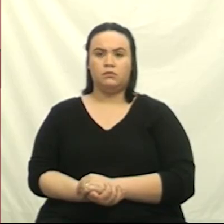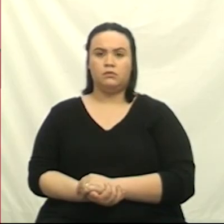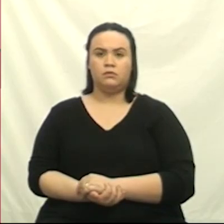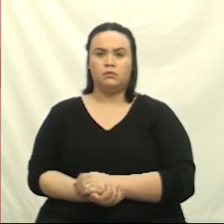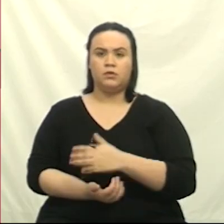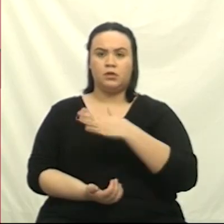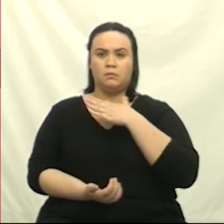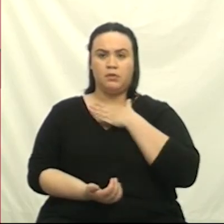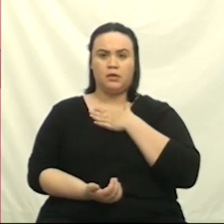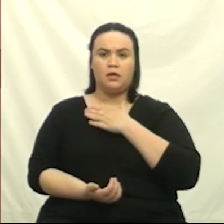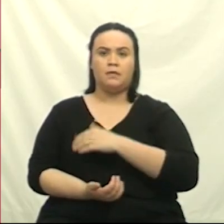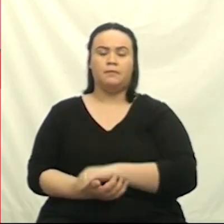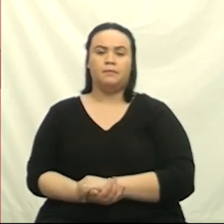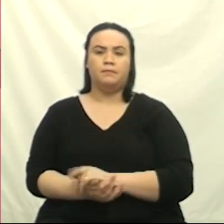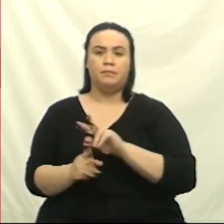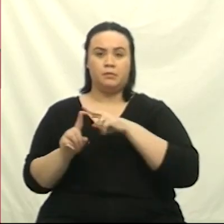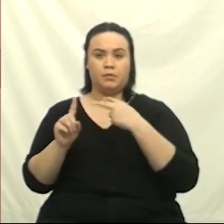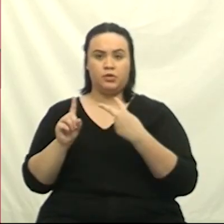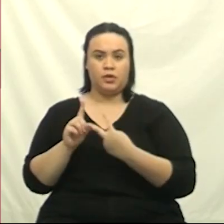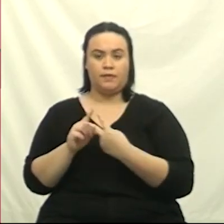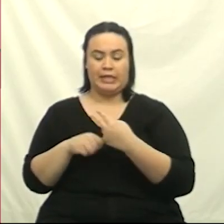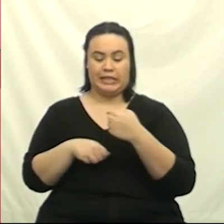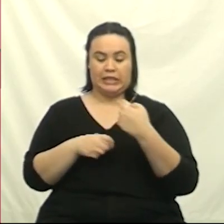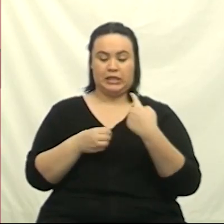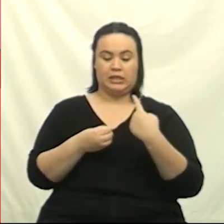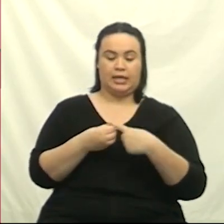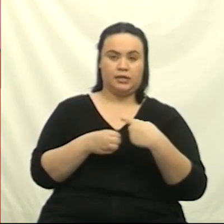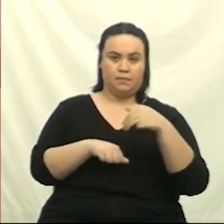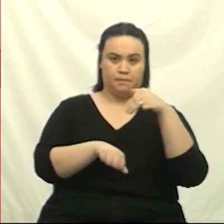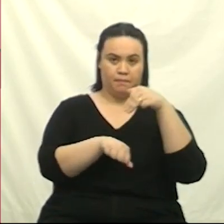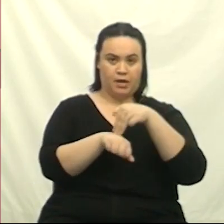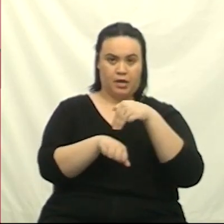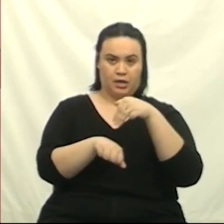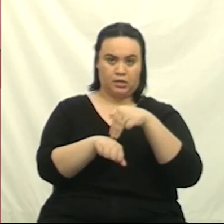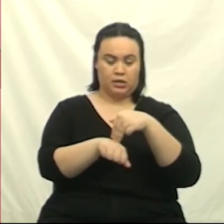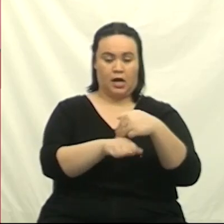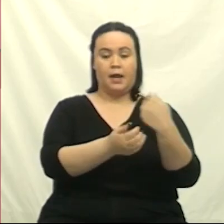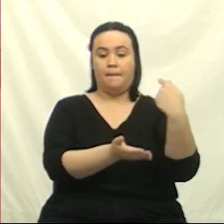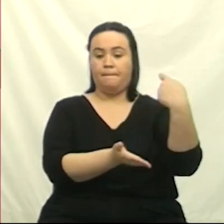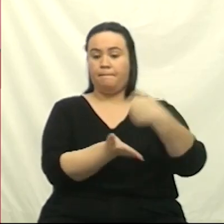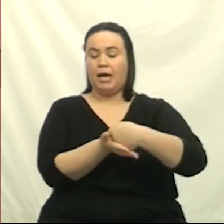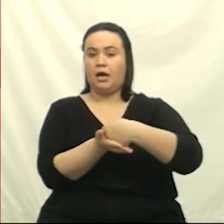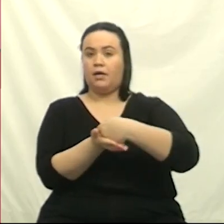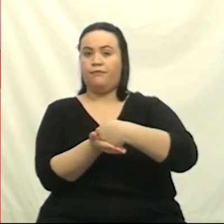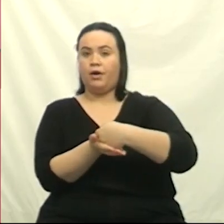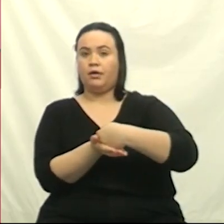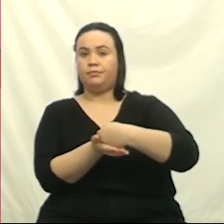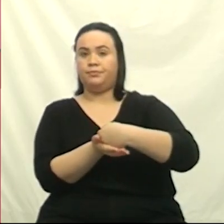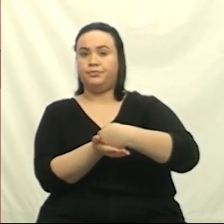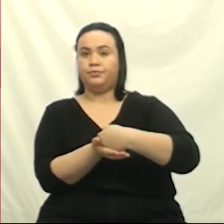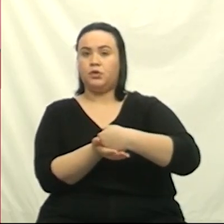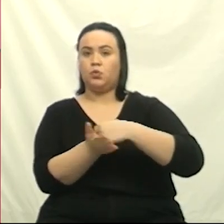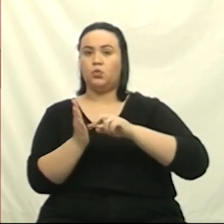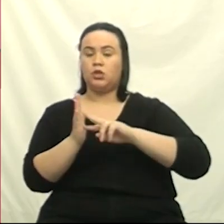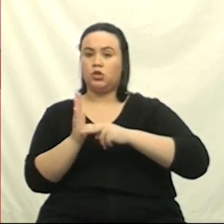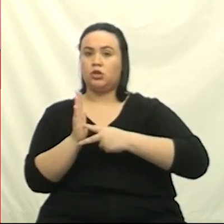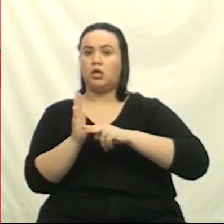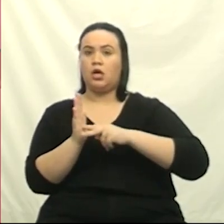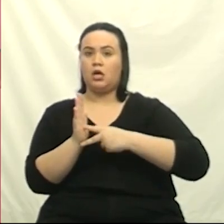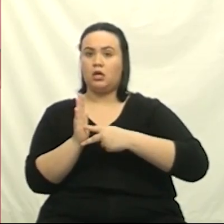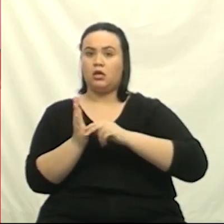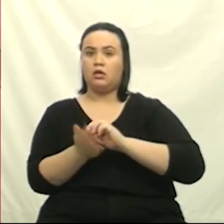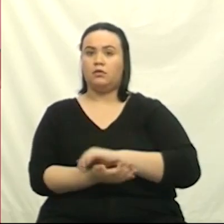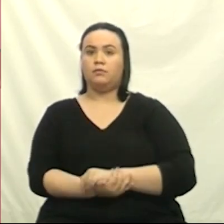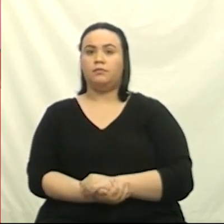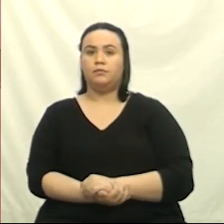meu lá em Maracajá quando o prefeito ele pagava o sindicato ele não